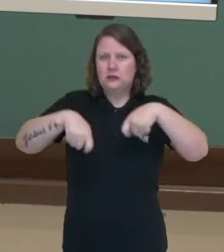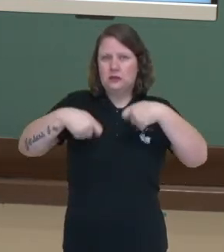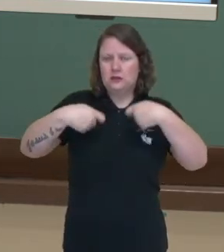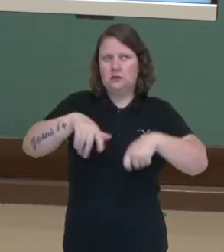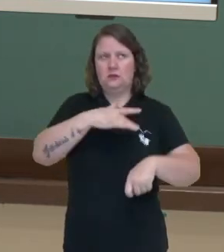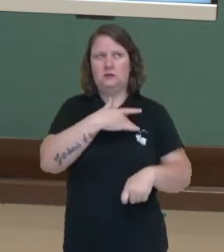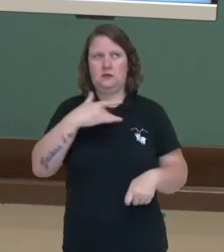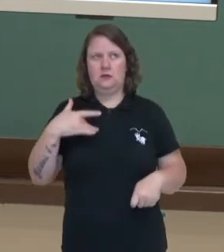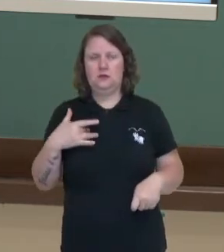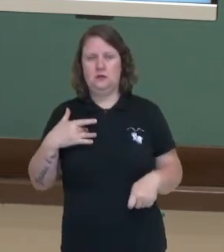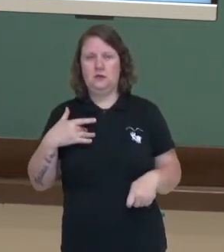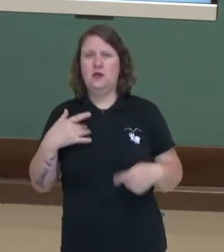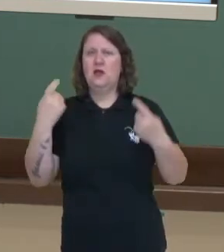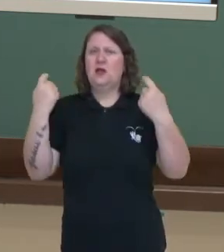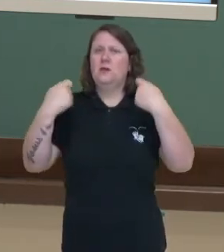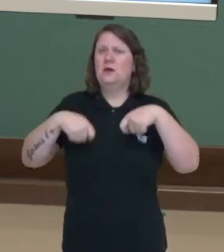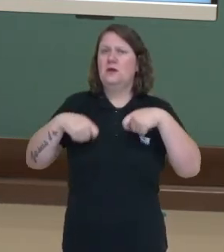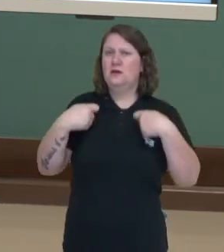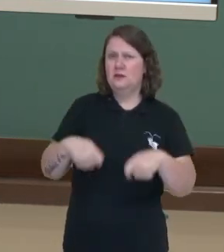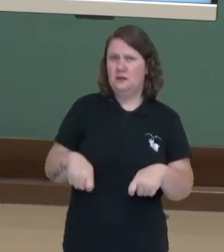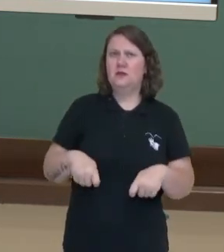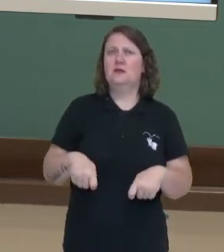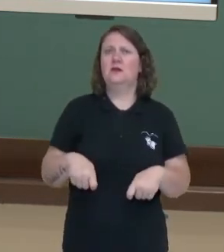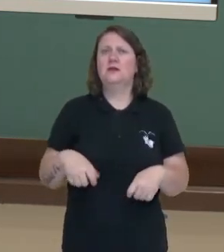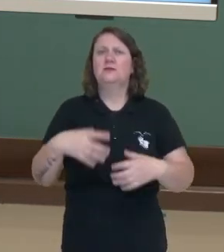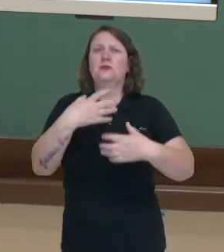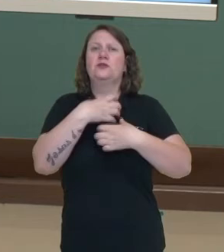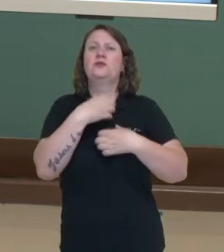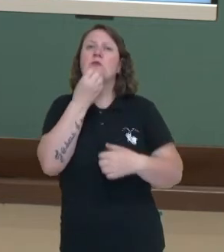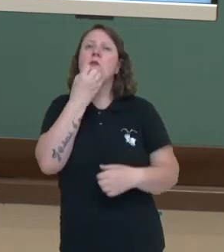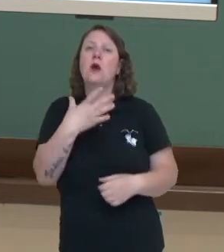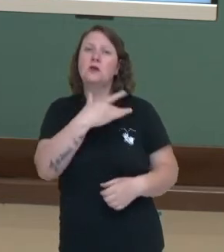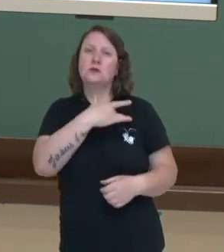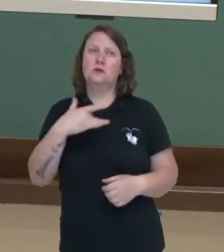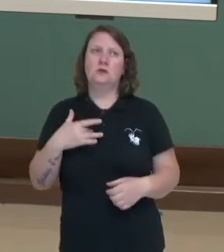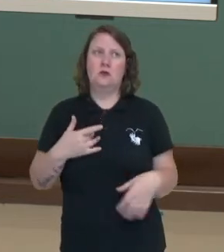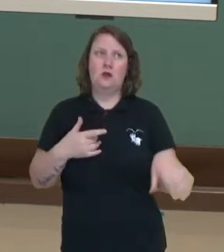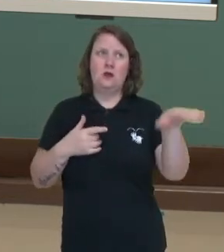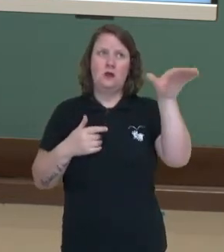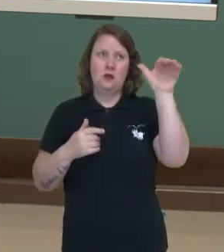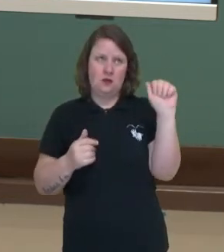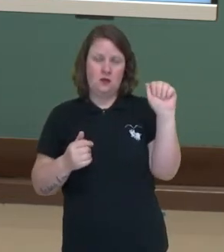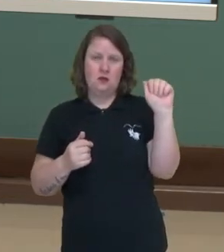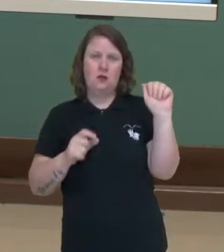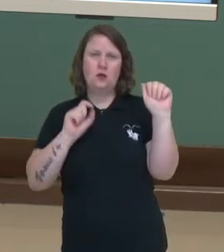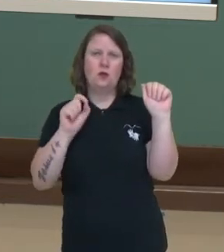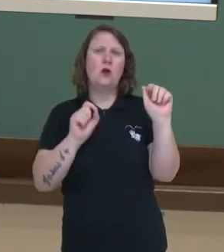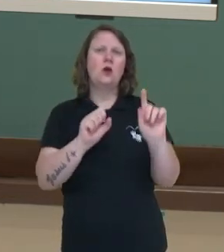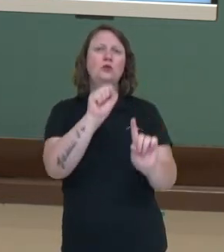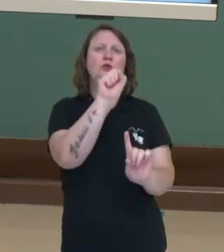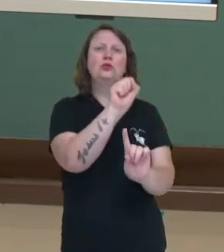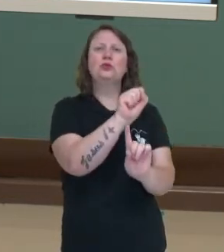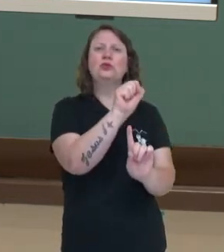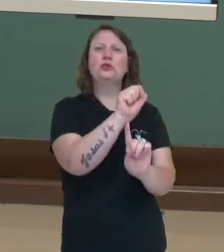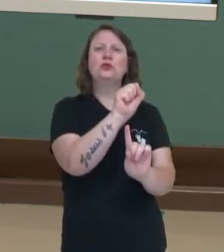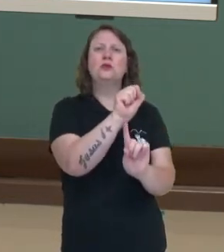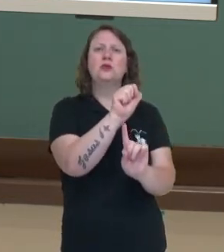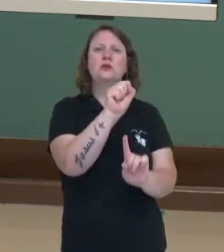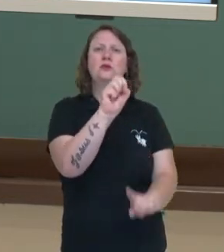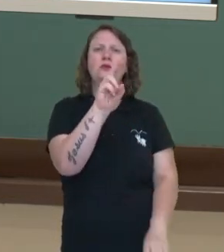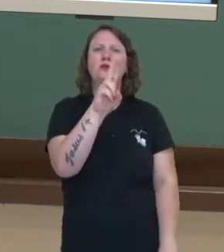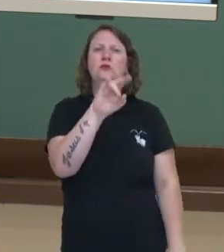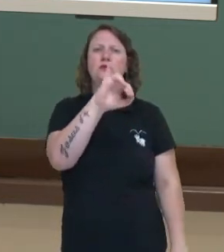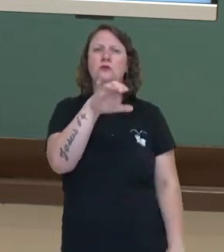necessário que a pessoa sinta-se bem com saúde. Responda a letra A. qual é o sujeito da primeira oração em